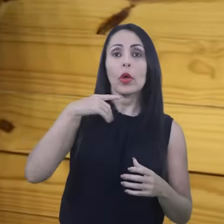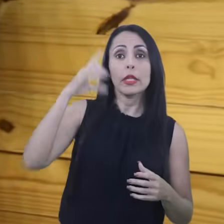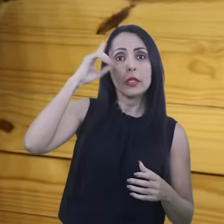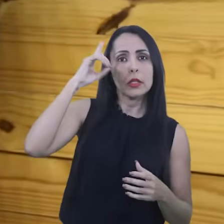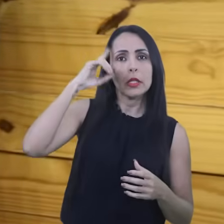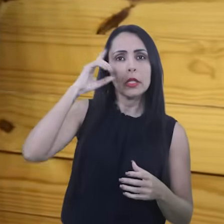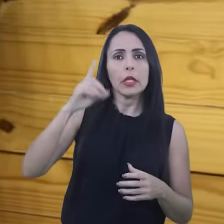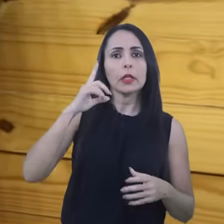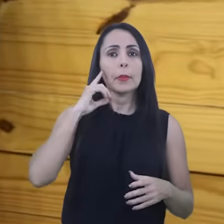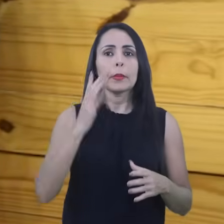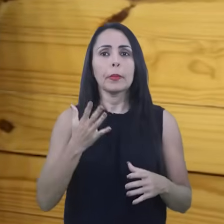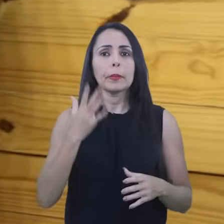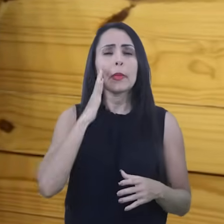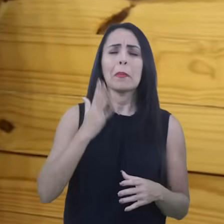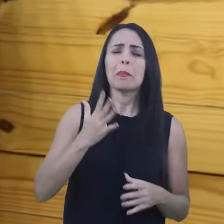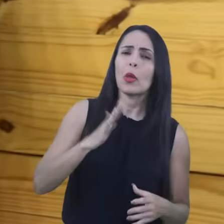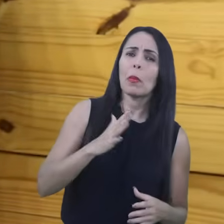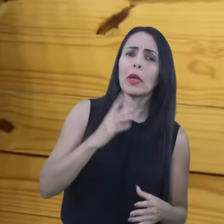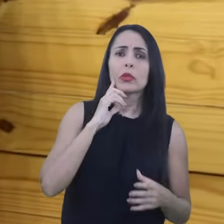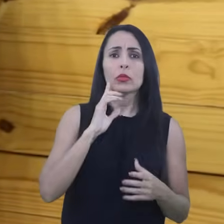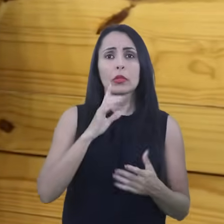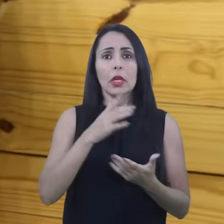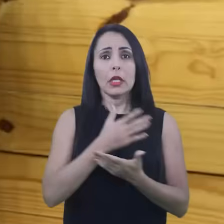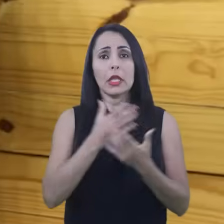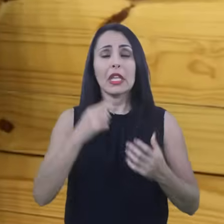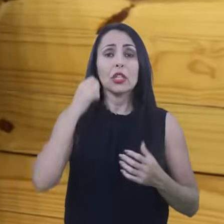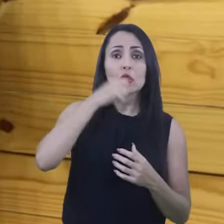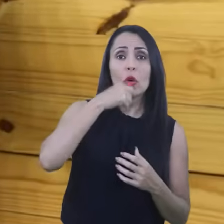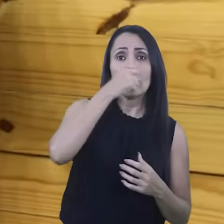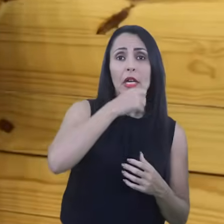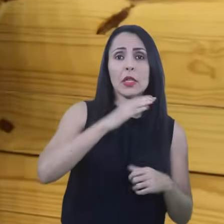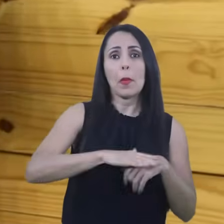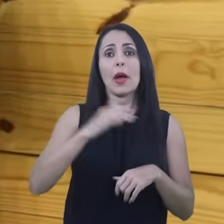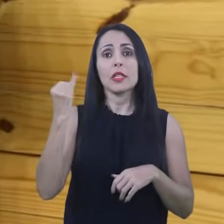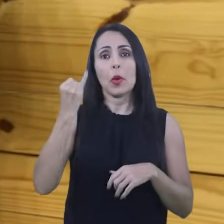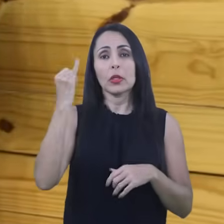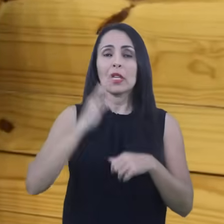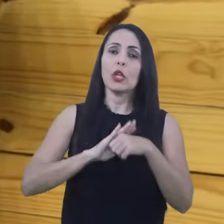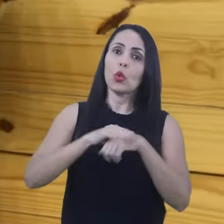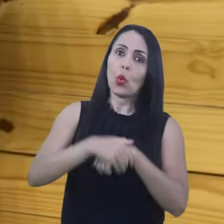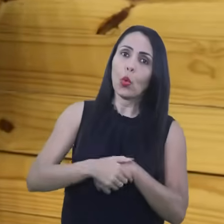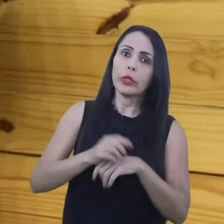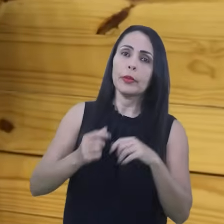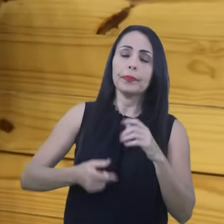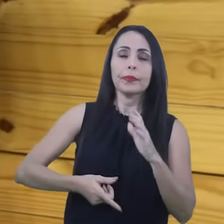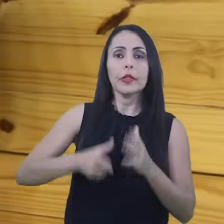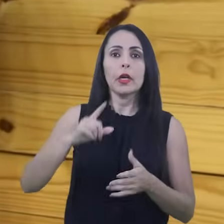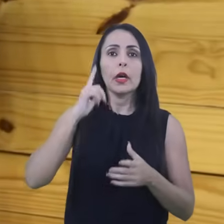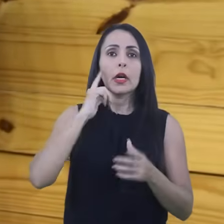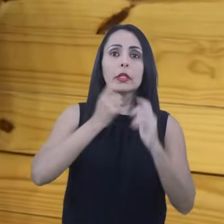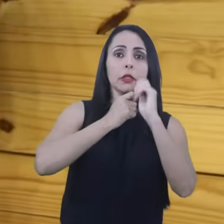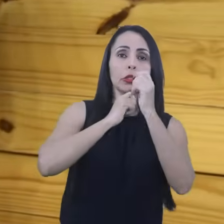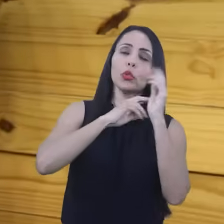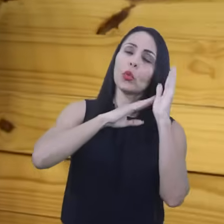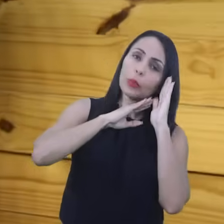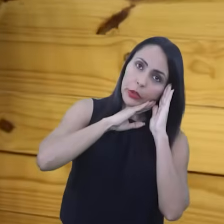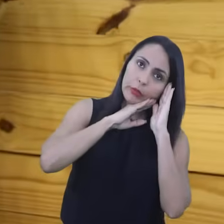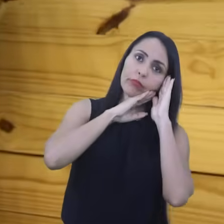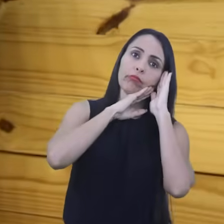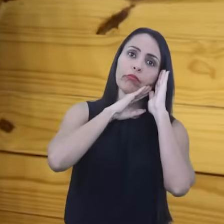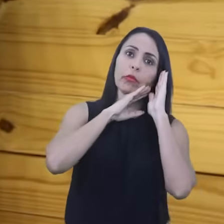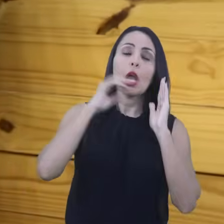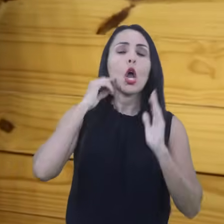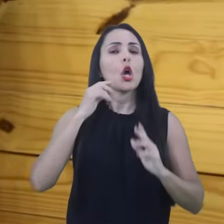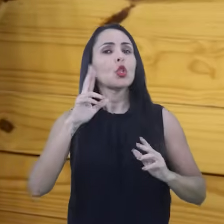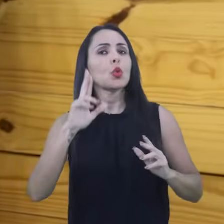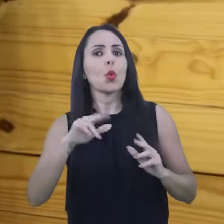para usar pelo menos, né, naquela escovação mais importante, que é a da noite antes de dormir, mas nunca deixe também de usar